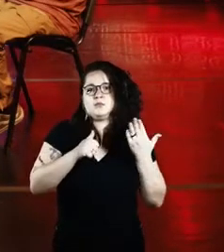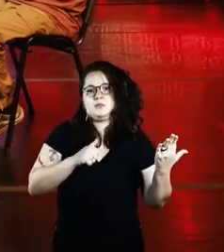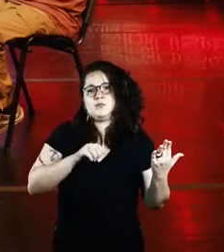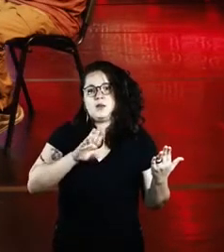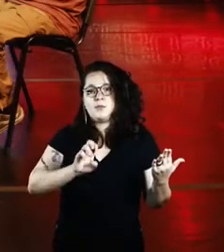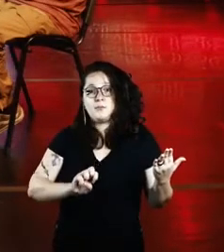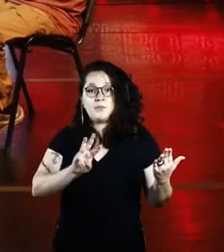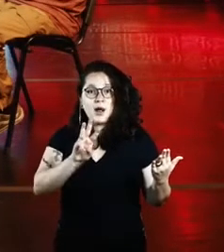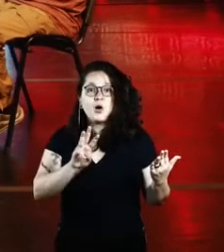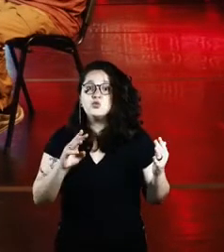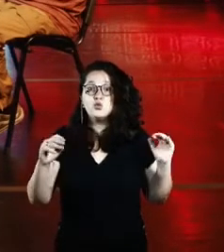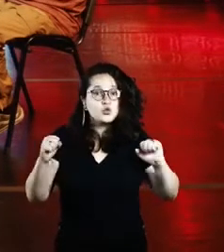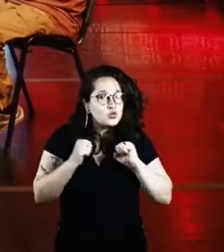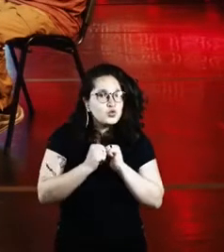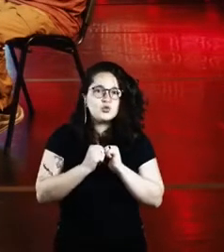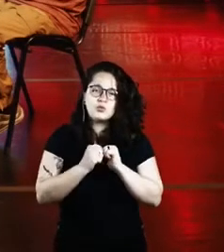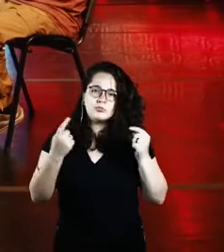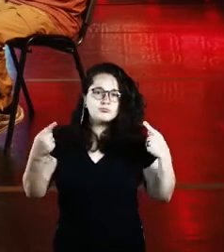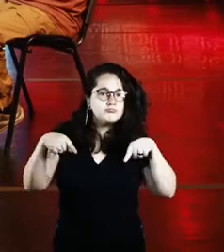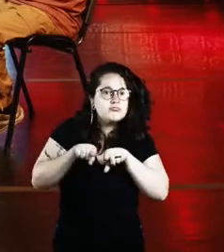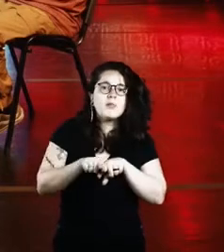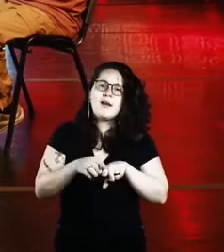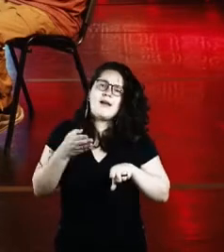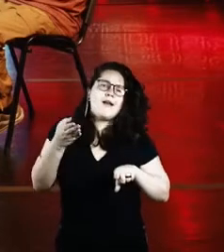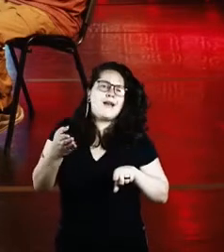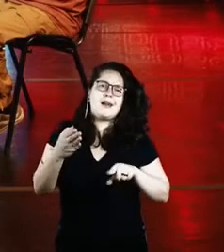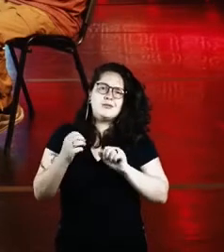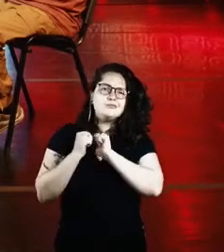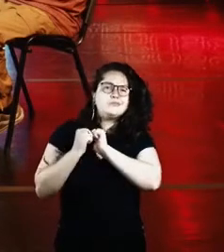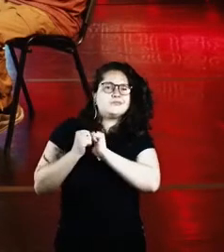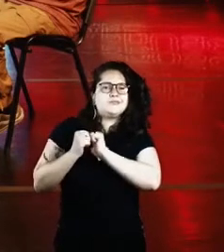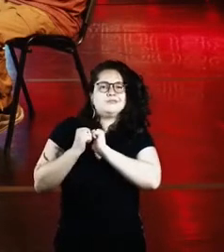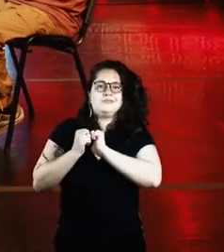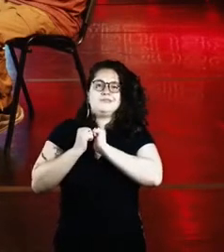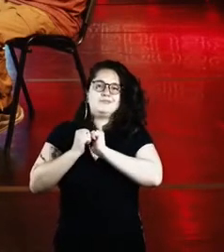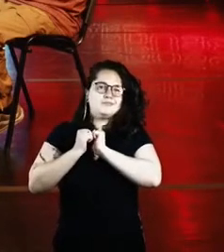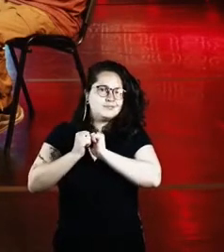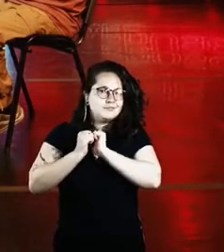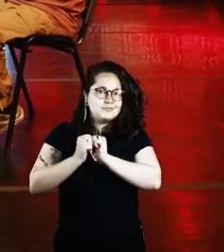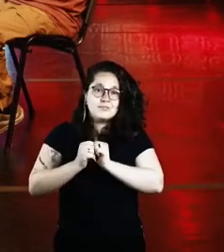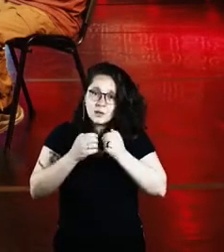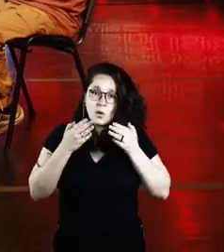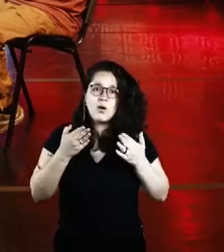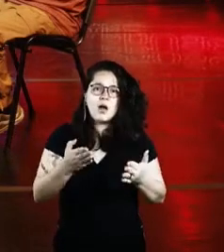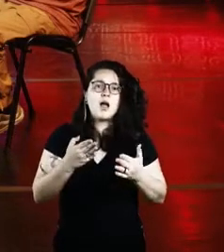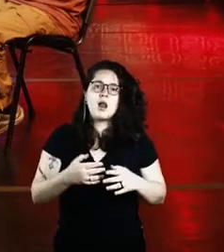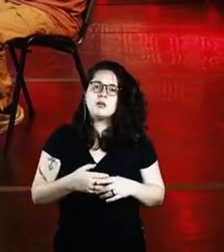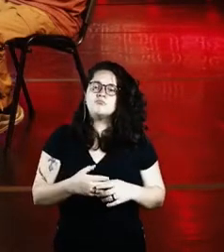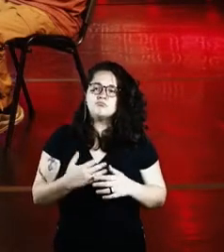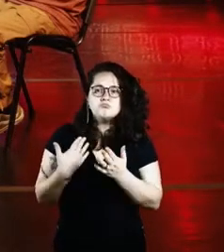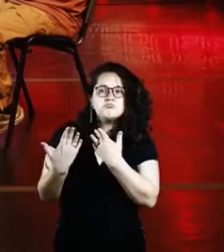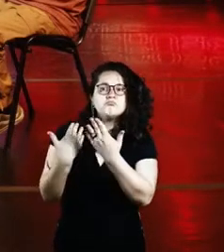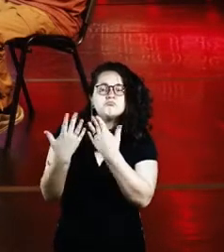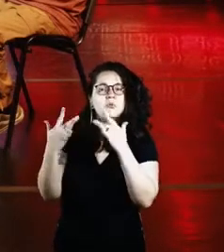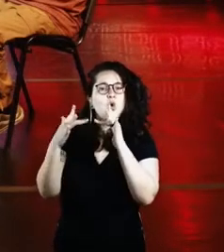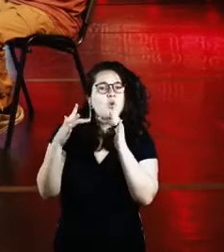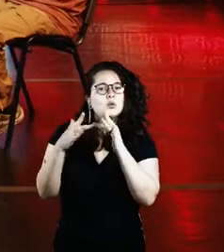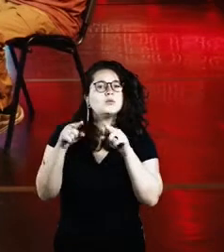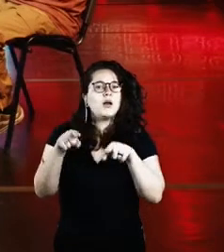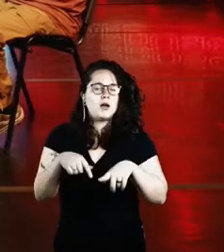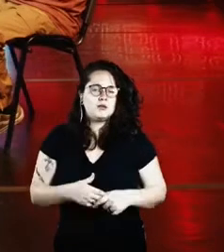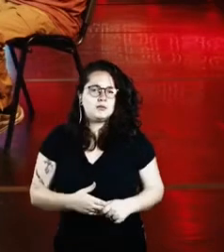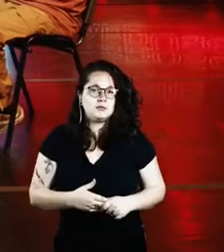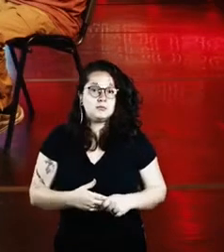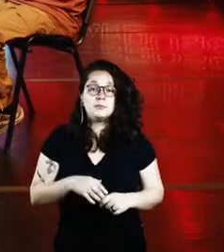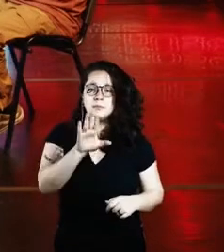parceira do Blau nas paradas. Legal. Essa é a pessoa mais indicada, né? É. Pra poder, entendeu? Legal. Porque assim,